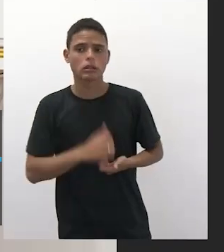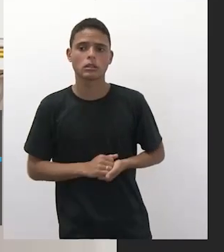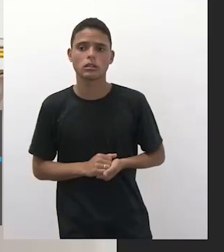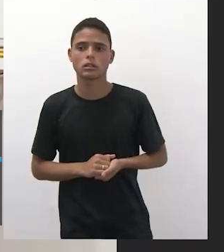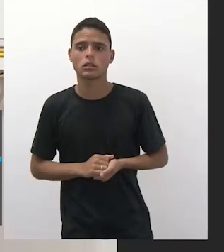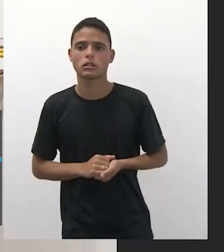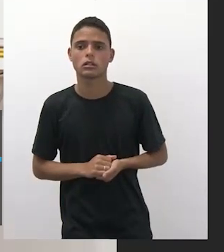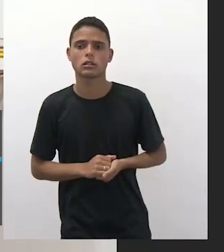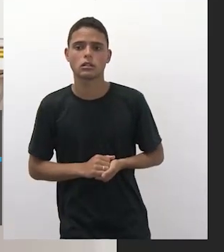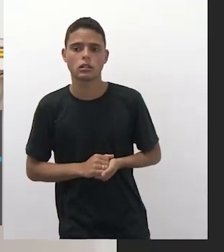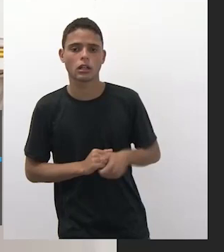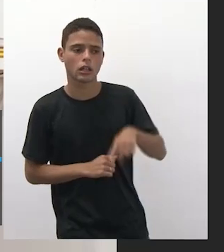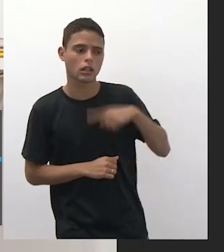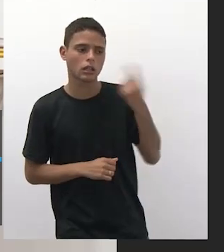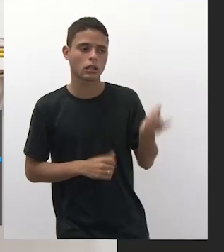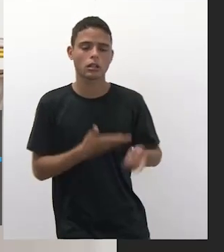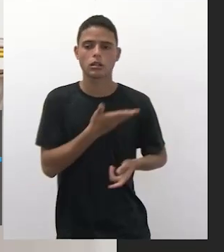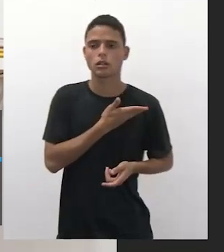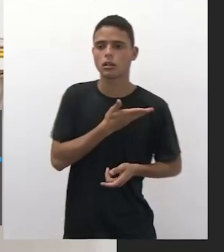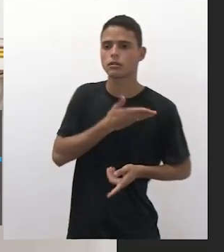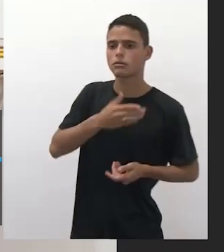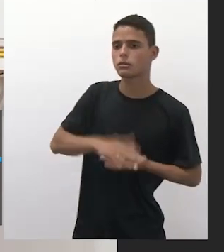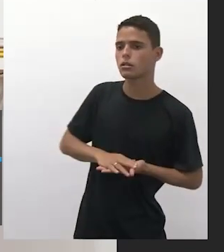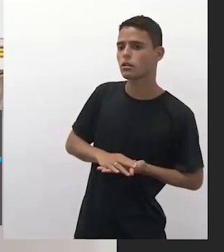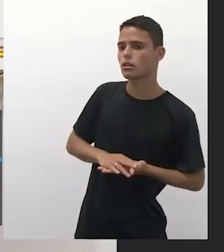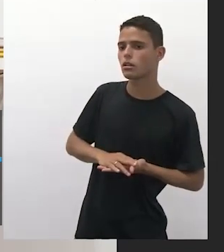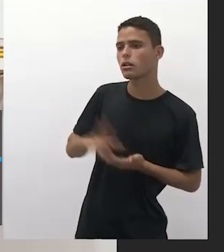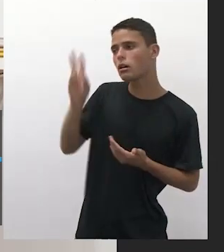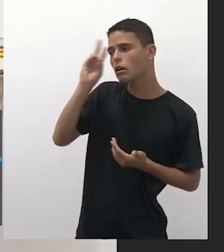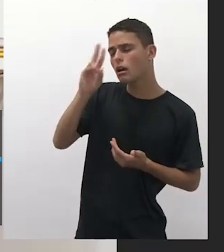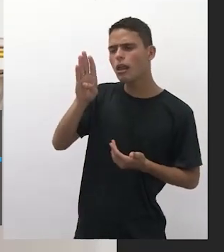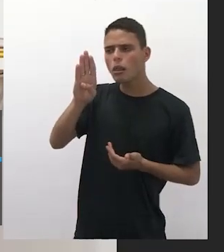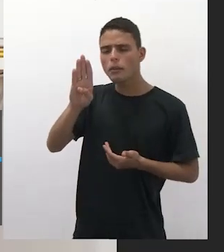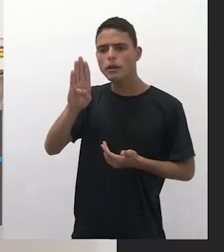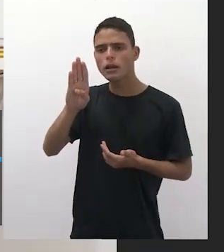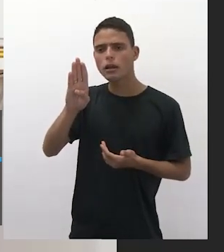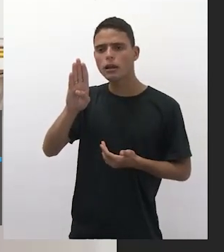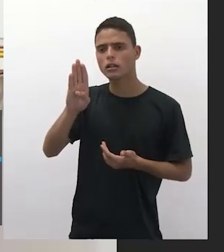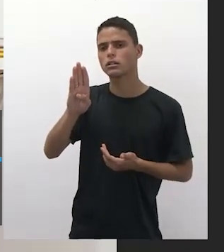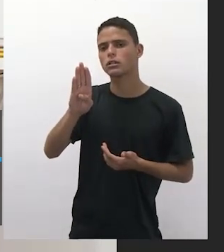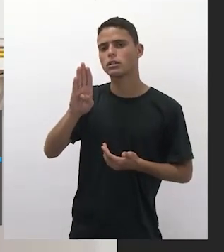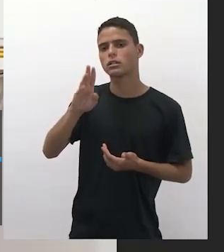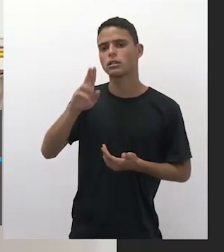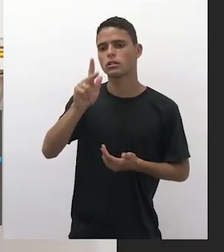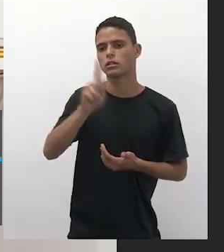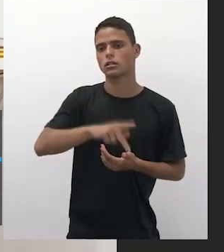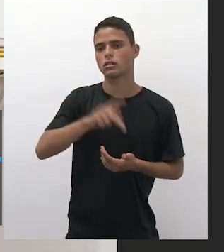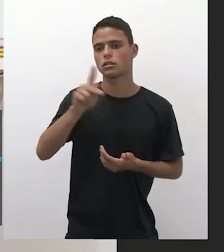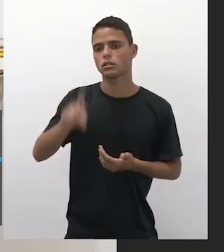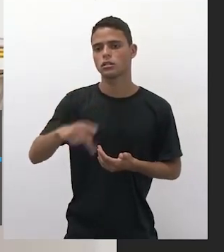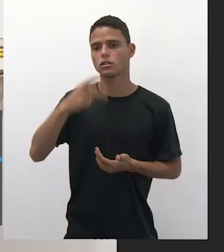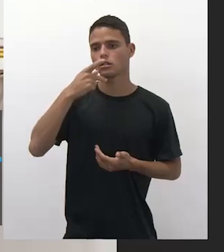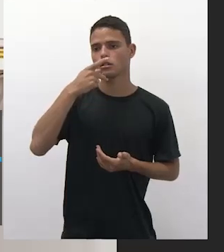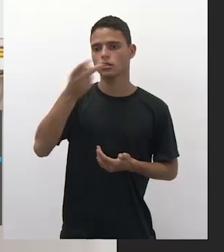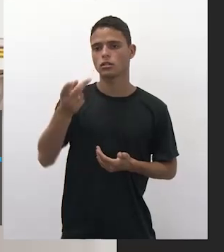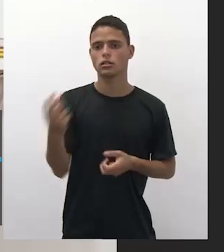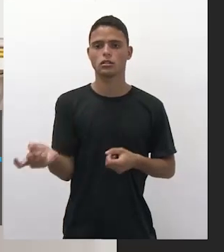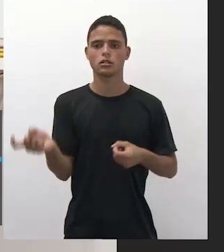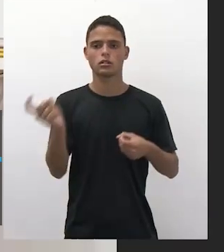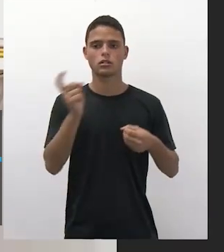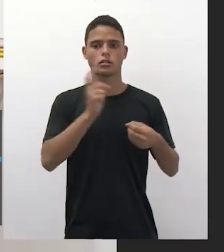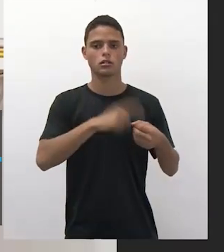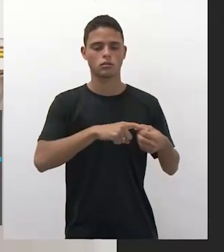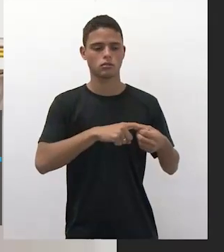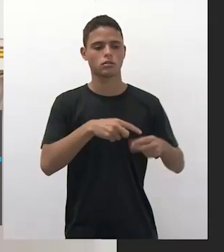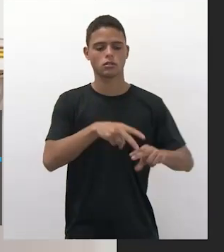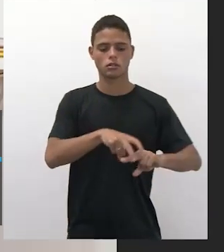com B. Eu falei assim, eu lembro do B, mas e o resto? Aí eu só ouvi a professora falando, volta lá para a